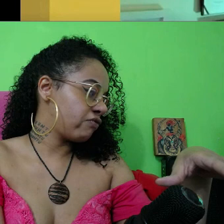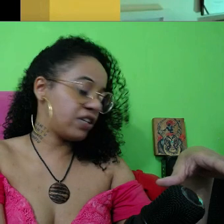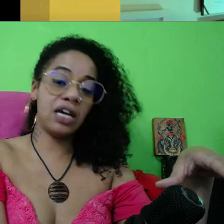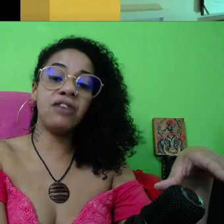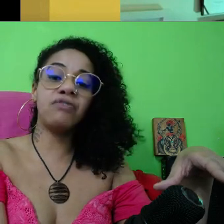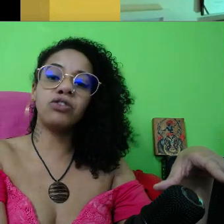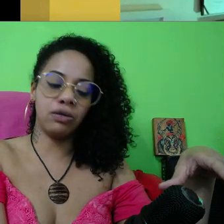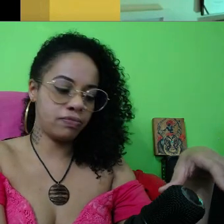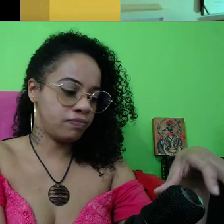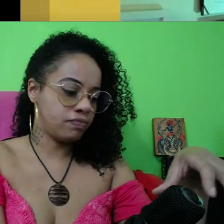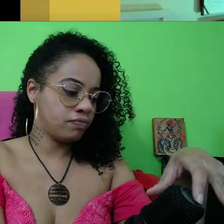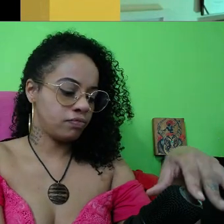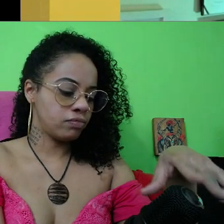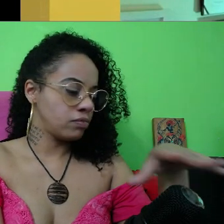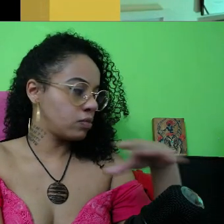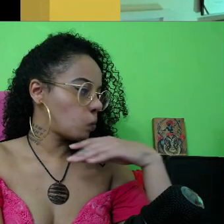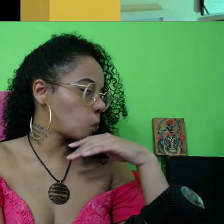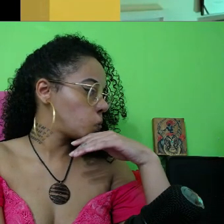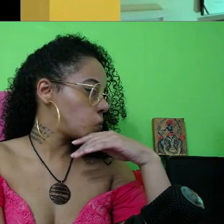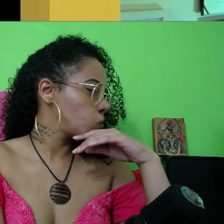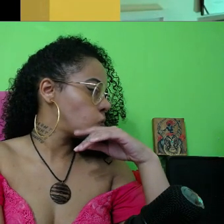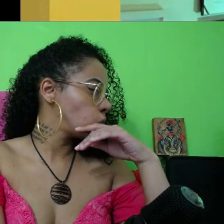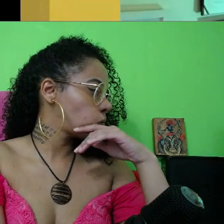fazer a revolução